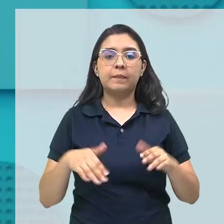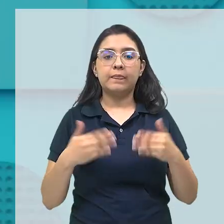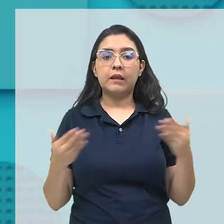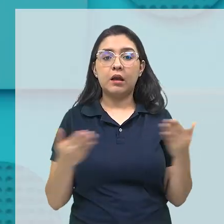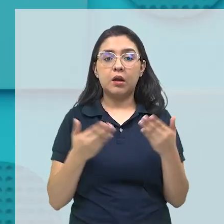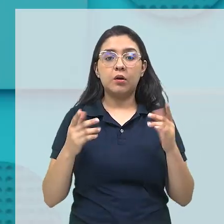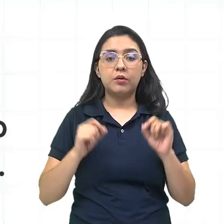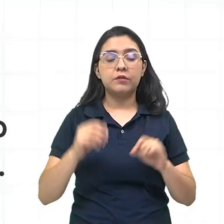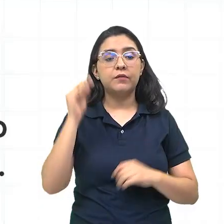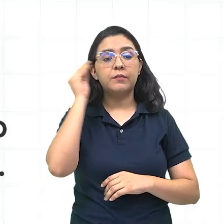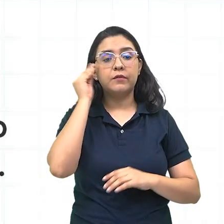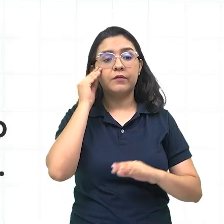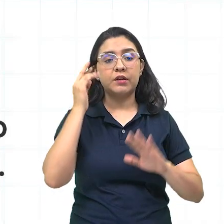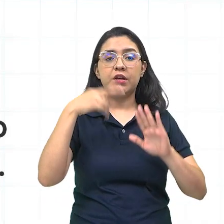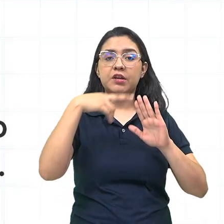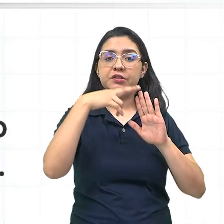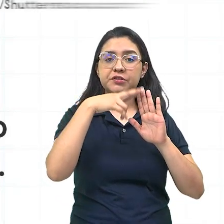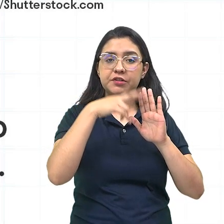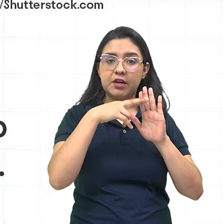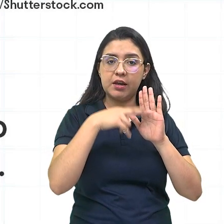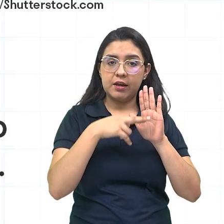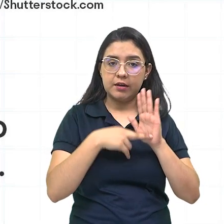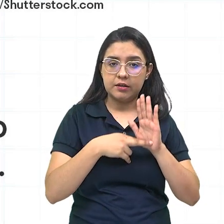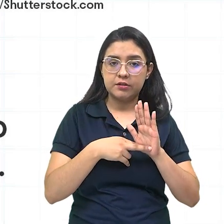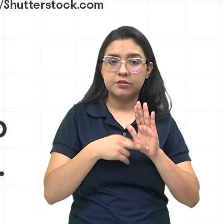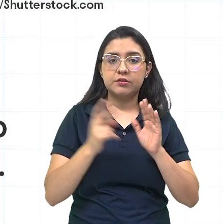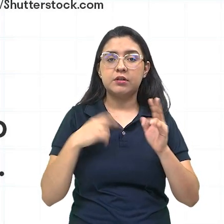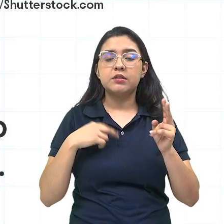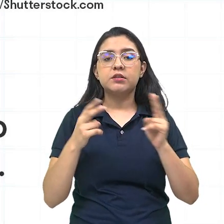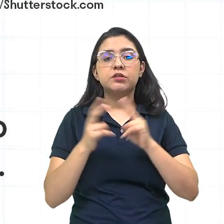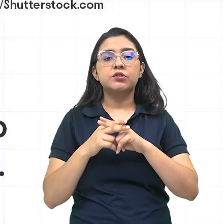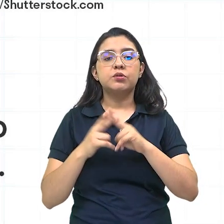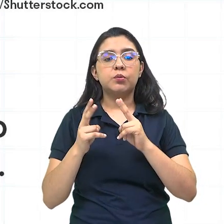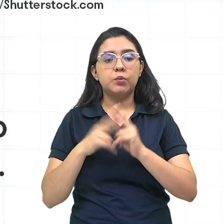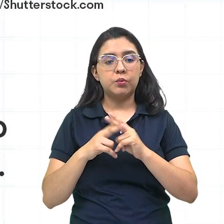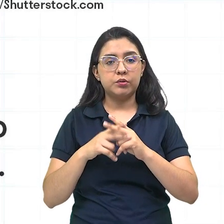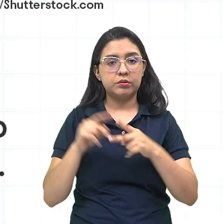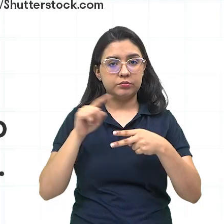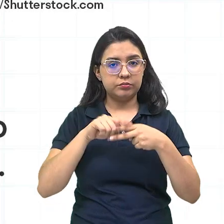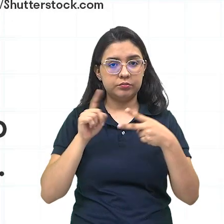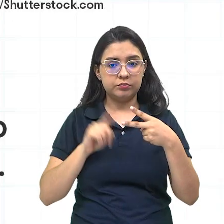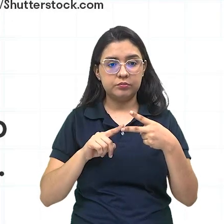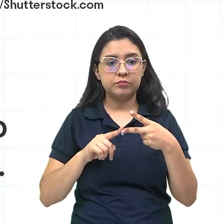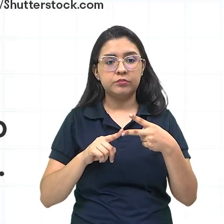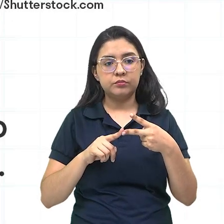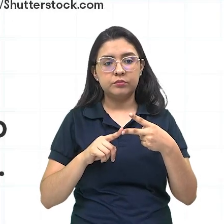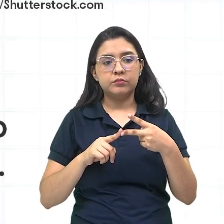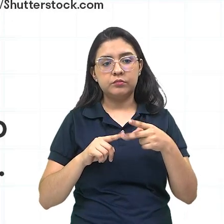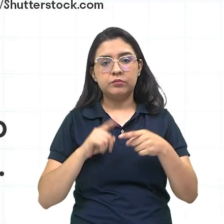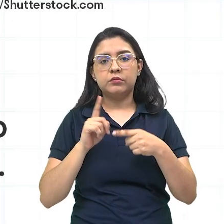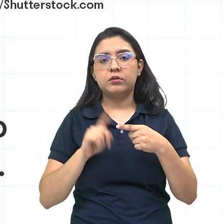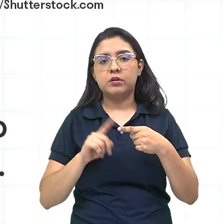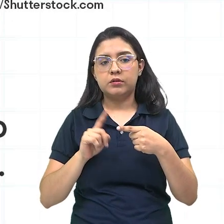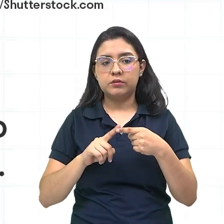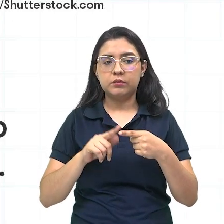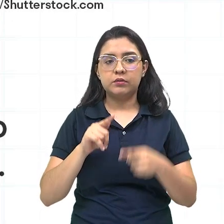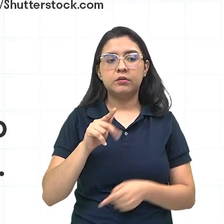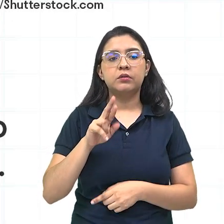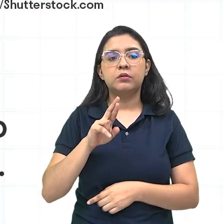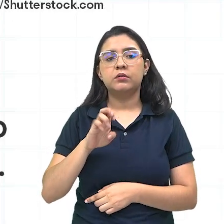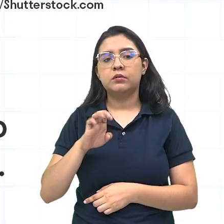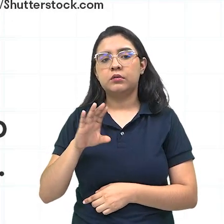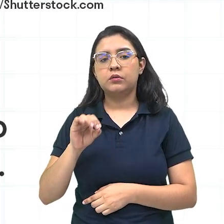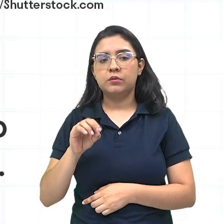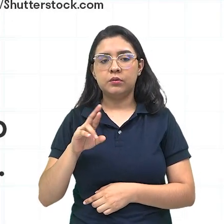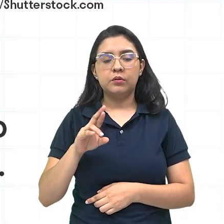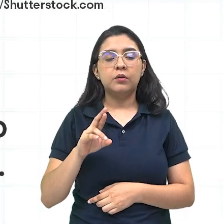vamos ver sobre as regras dessas lutas aí. Nós temos as regras da luta greco-romana, que